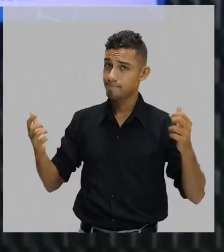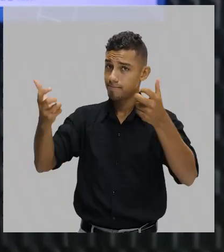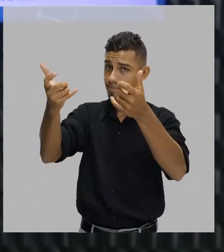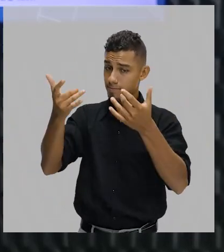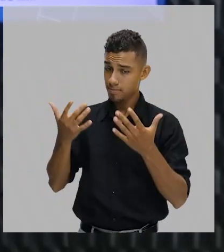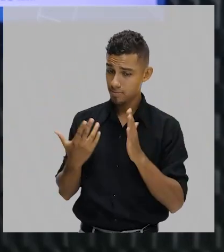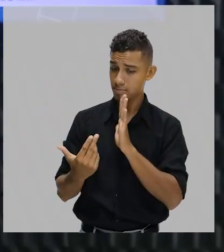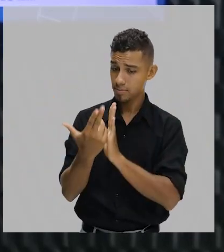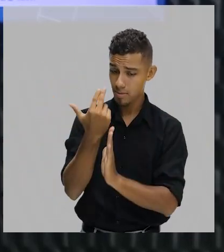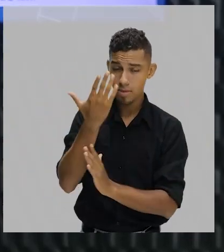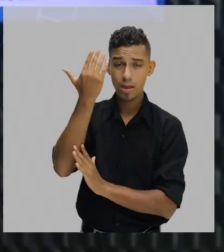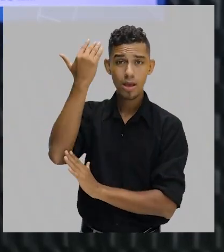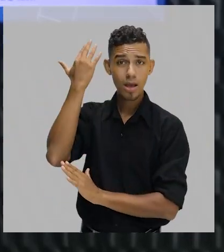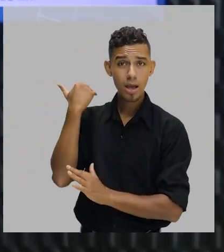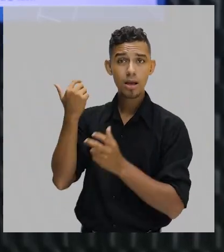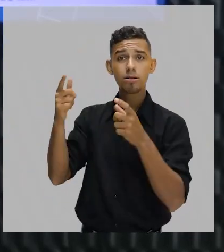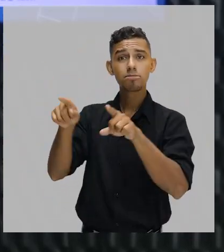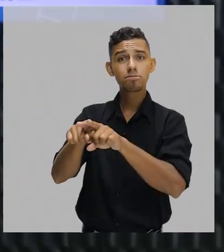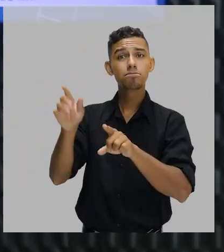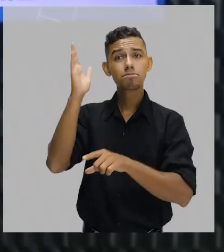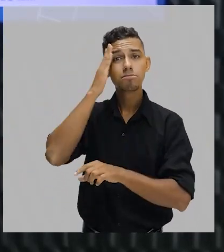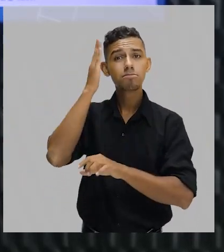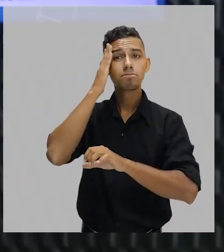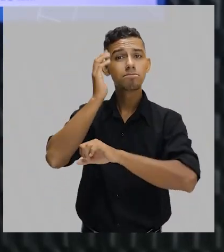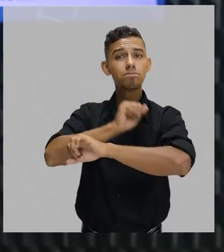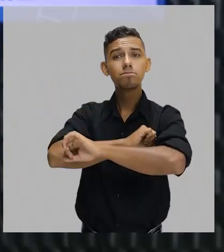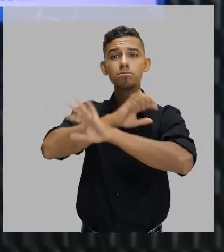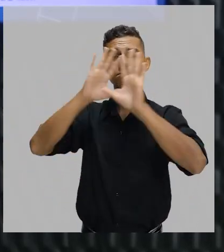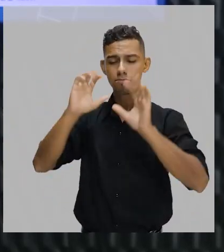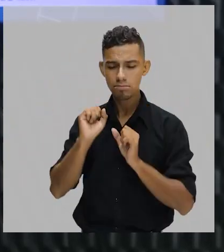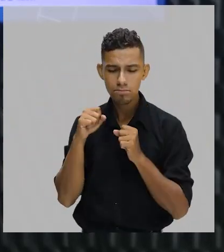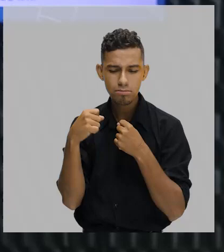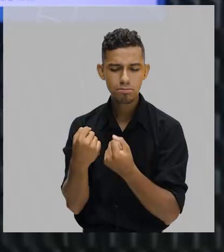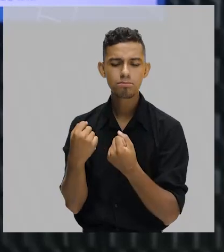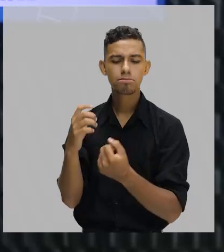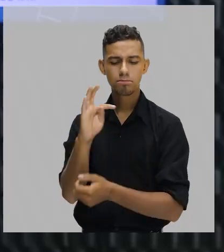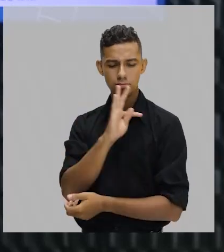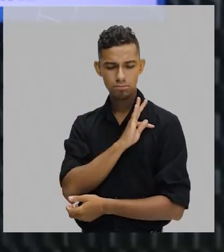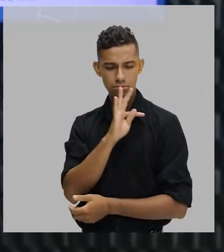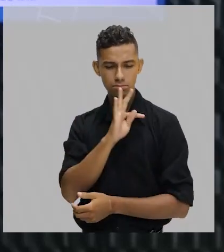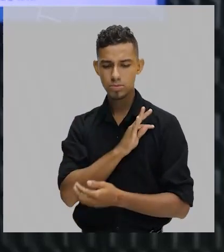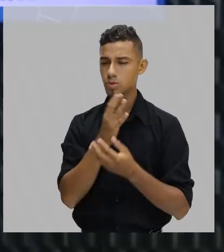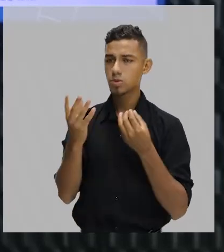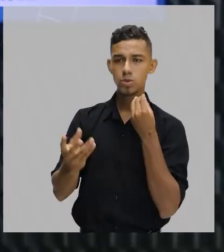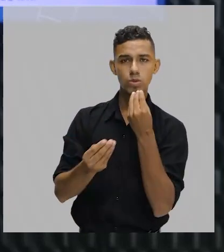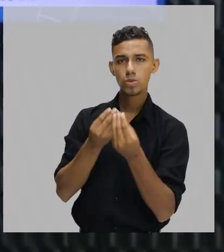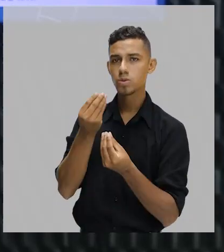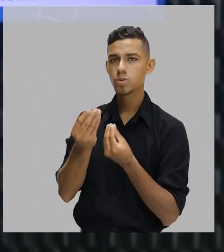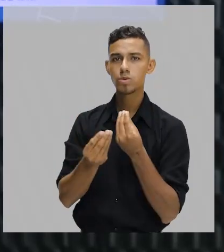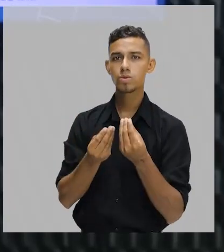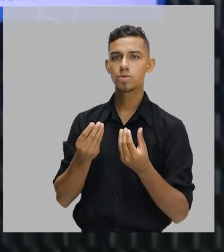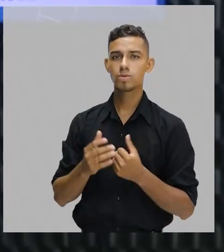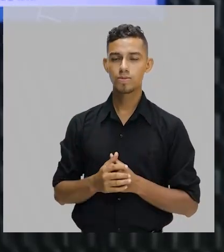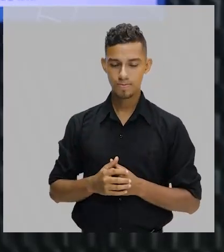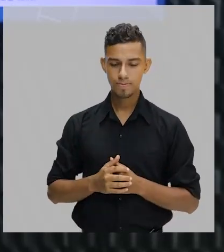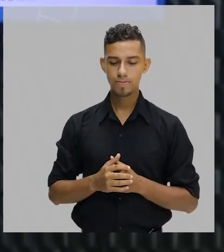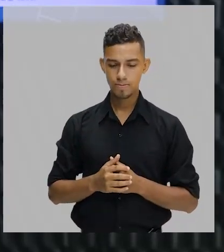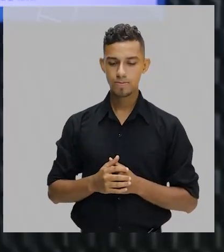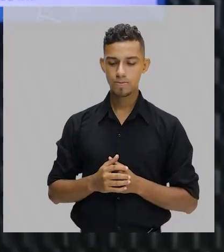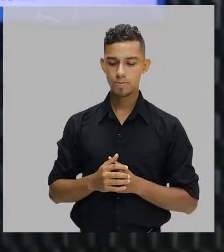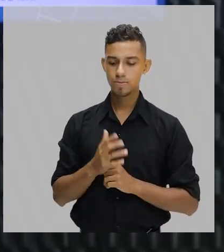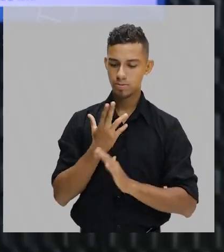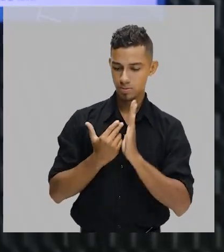artísticas mais antigas, é necessário também que se entenda um pouco do trabalho mais técnico, do que como a coisa funciona. O desenho é